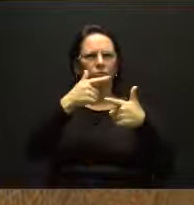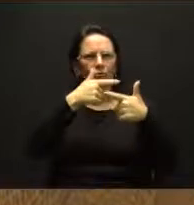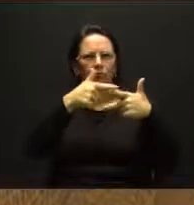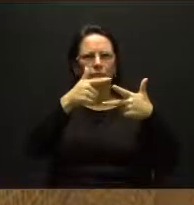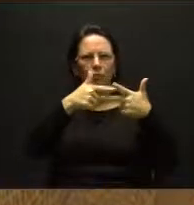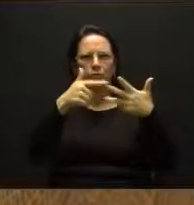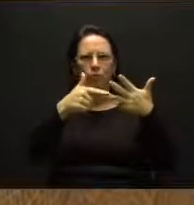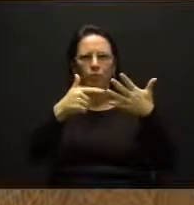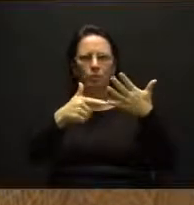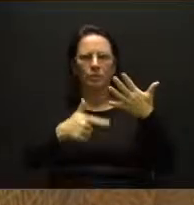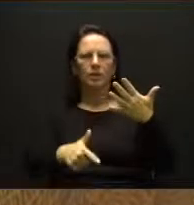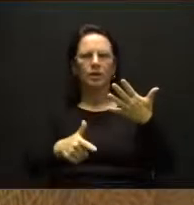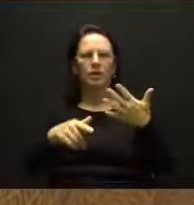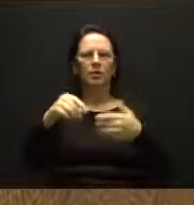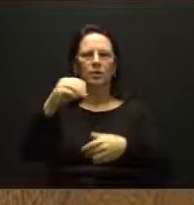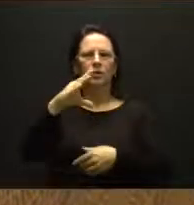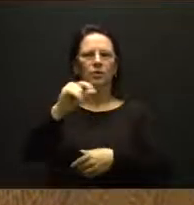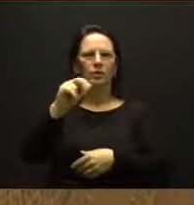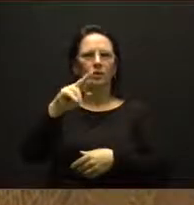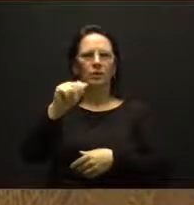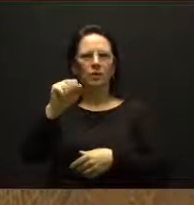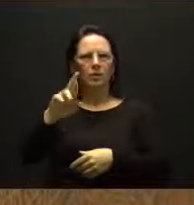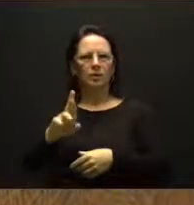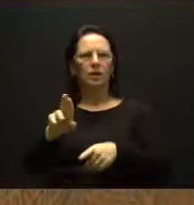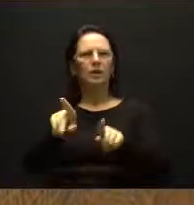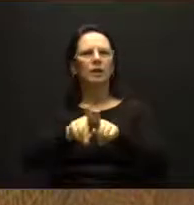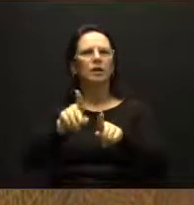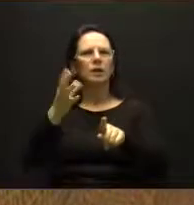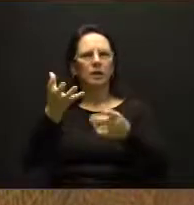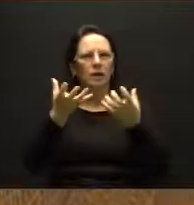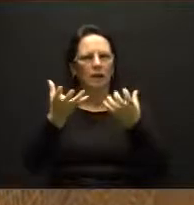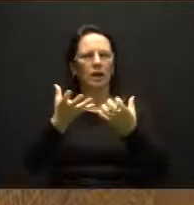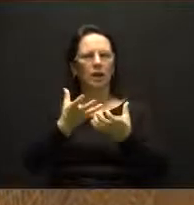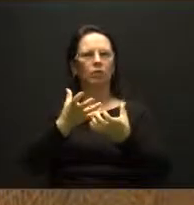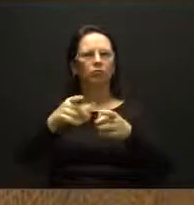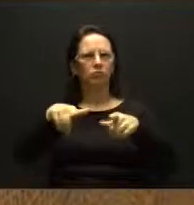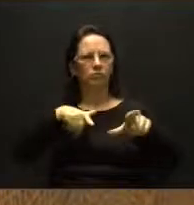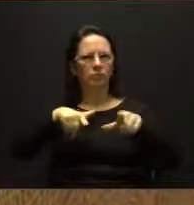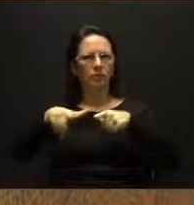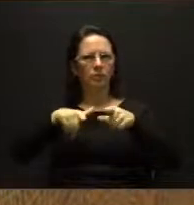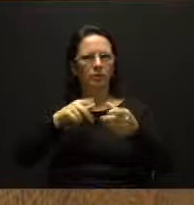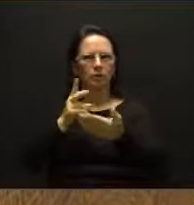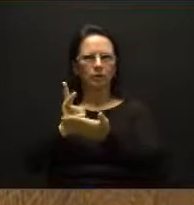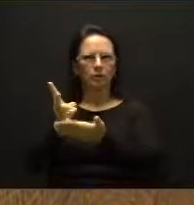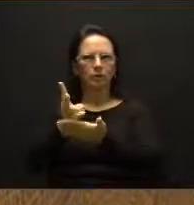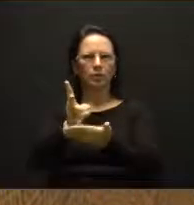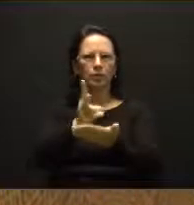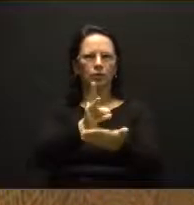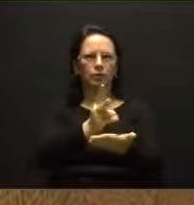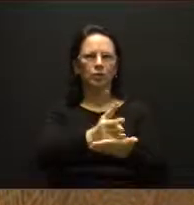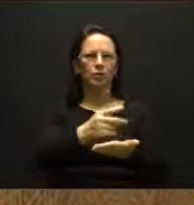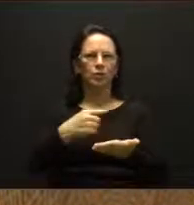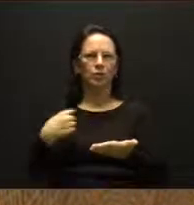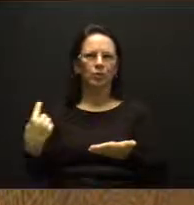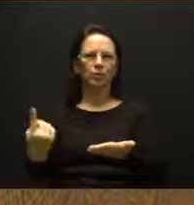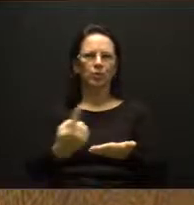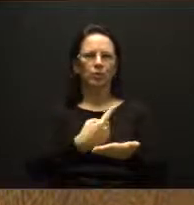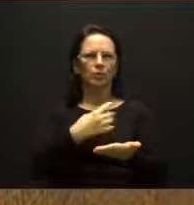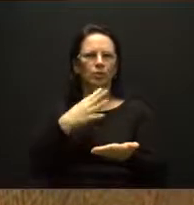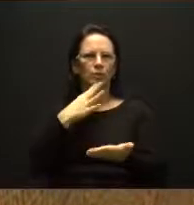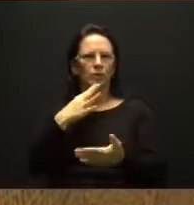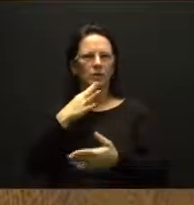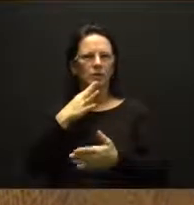pelo seu caráter transversal requer um trabalho contínuo o que é o nosso ver não caberia dentro da